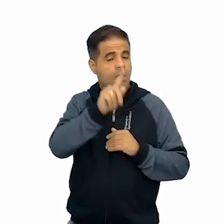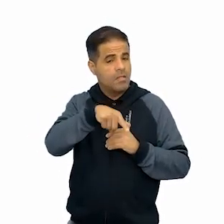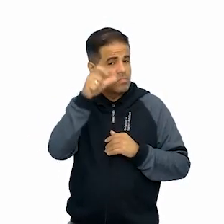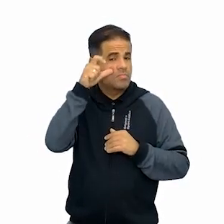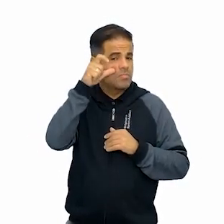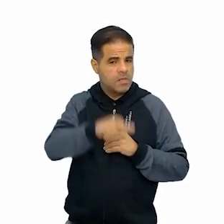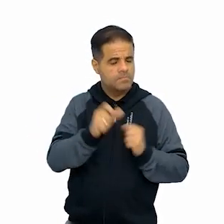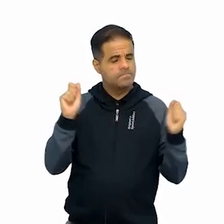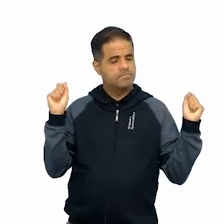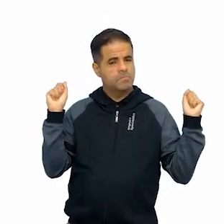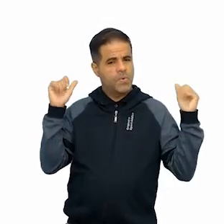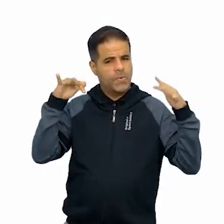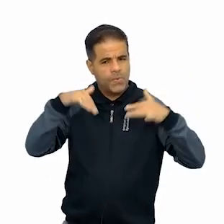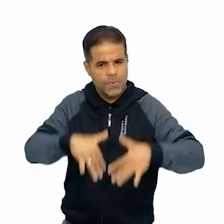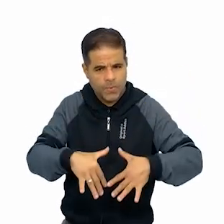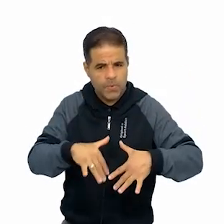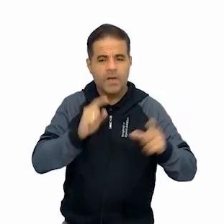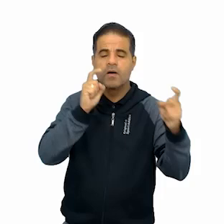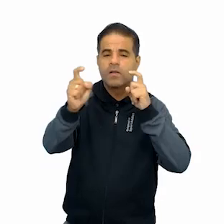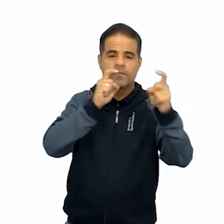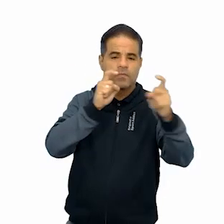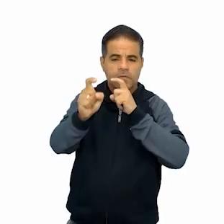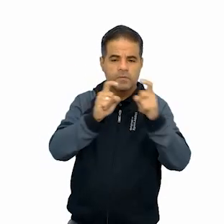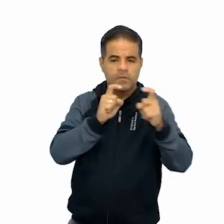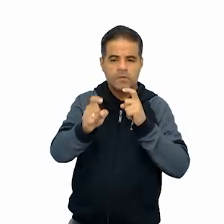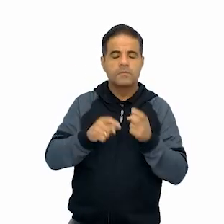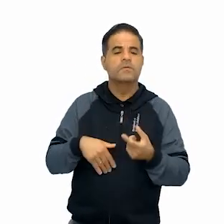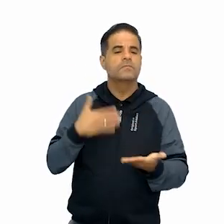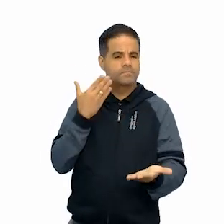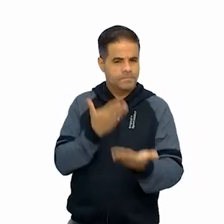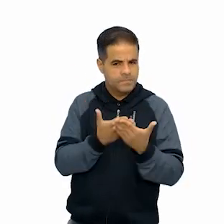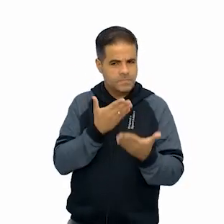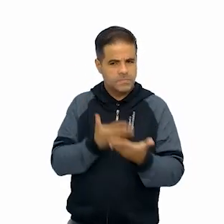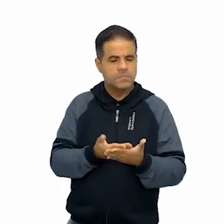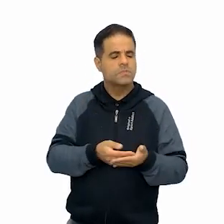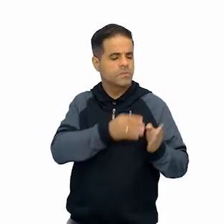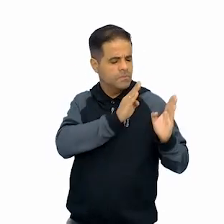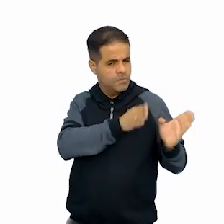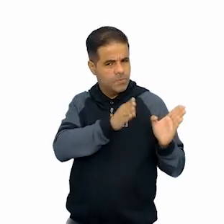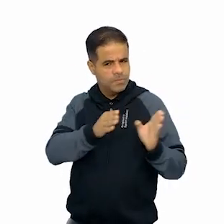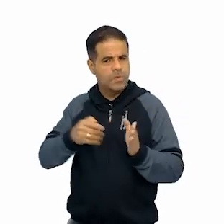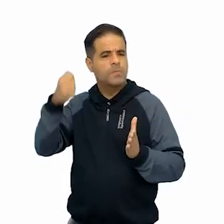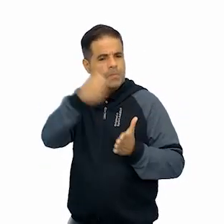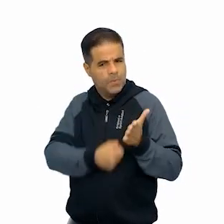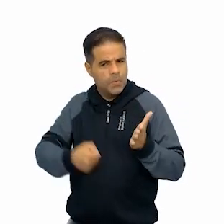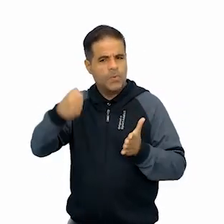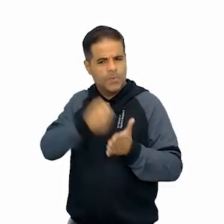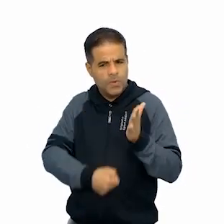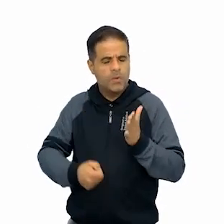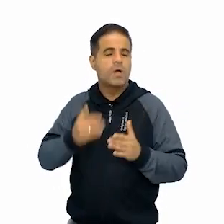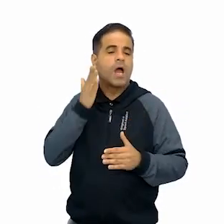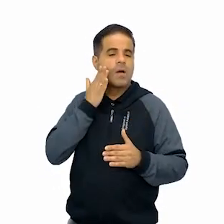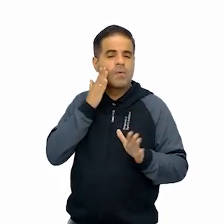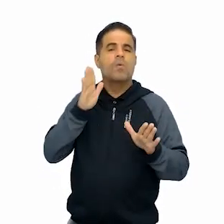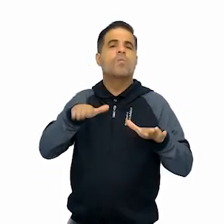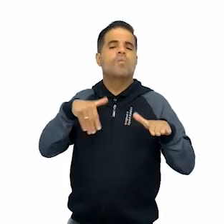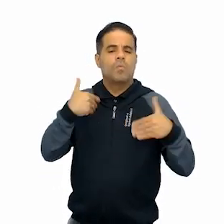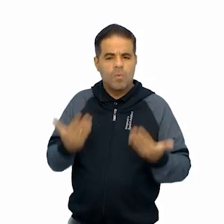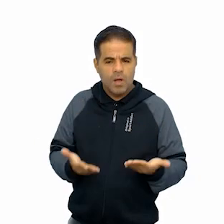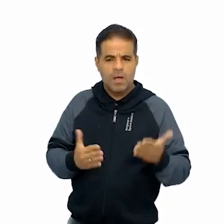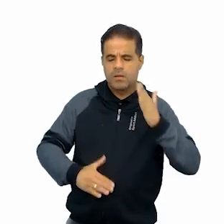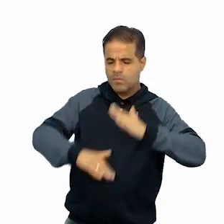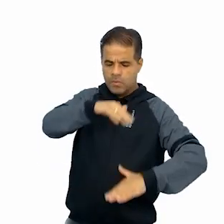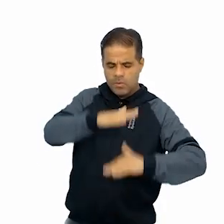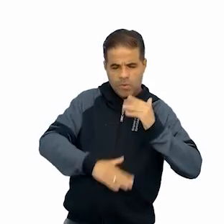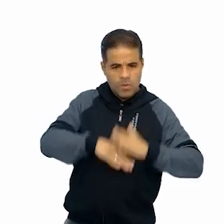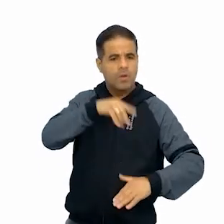que reúna informações diagnósticas sobre os estudantes para organizar as duplas produtivas e para saber quais as habilidades